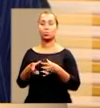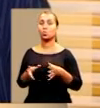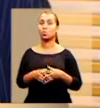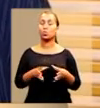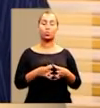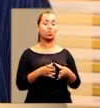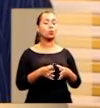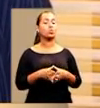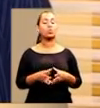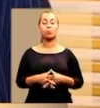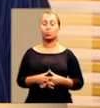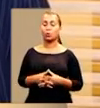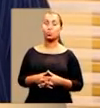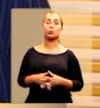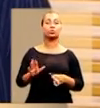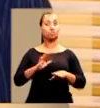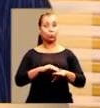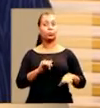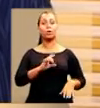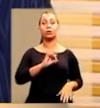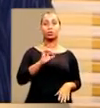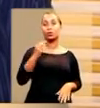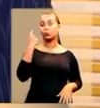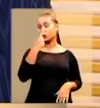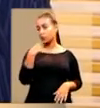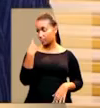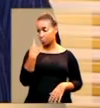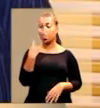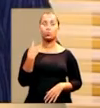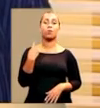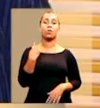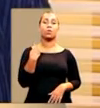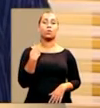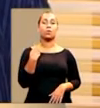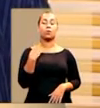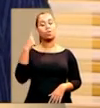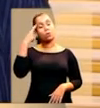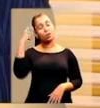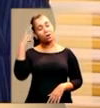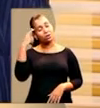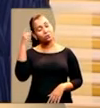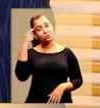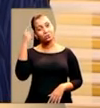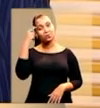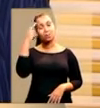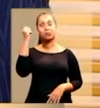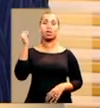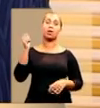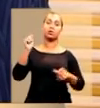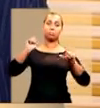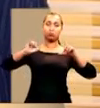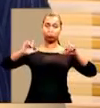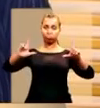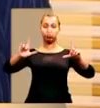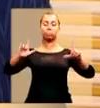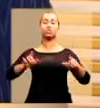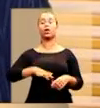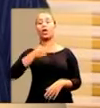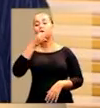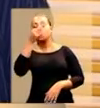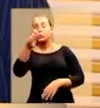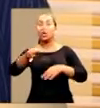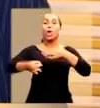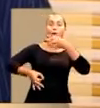mais... proeminentes. E chamamos a cada 1 hora, colocamos as ideias no telão e